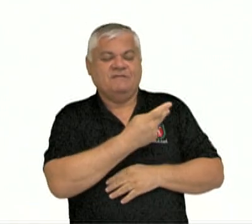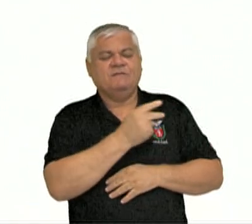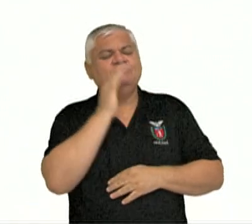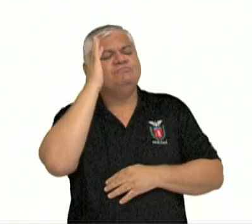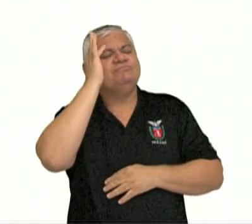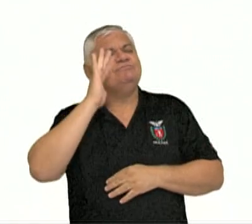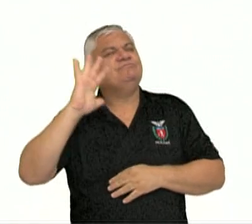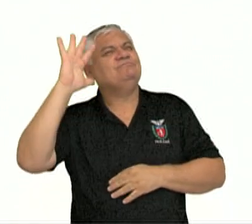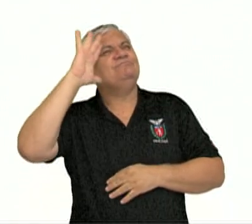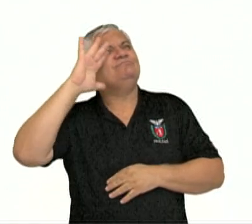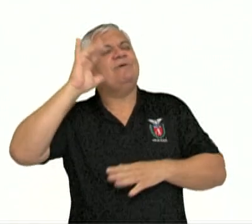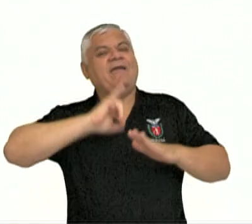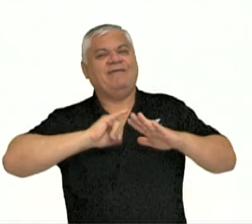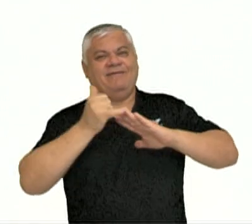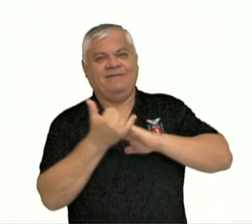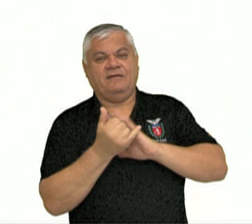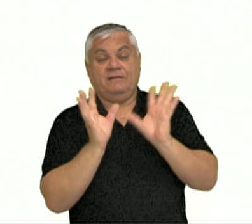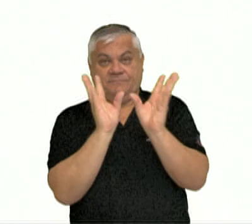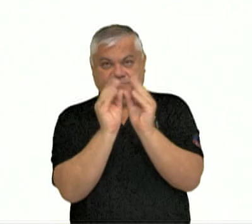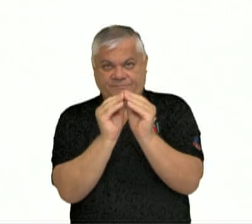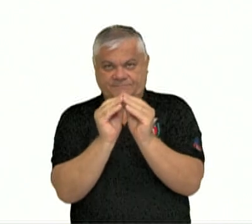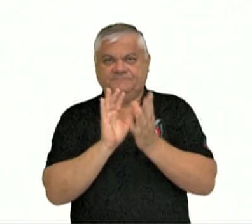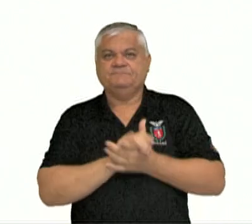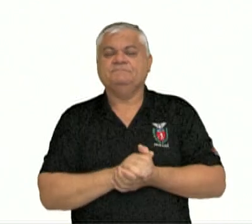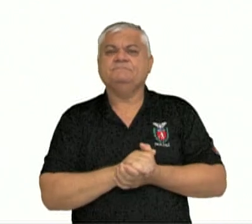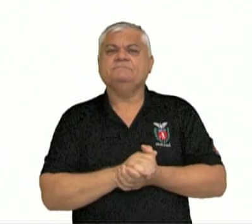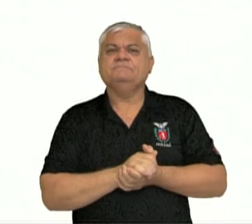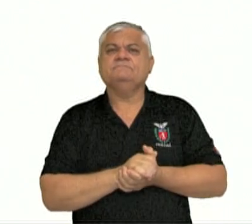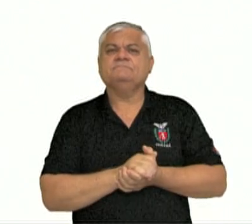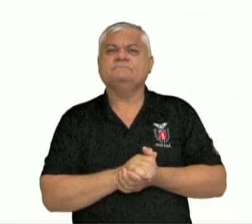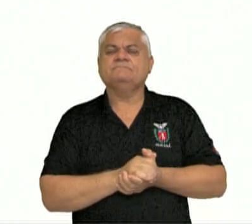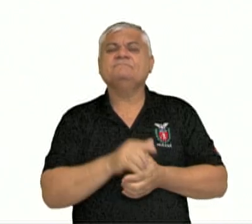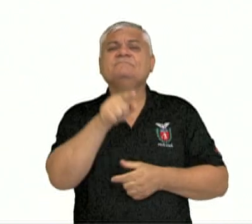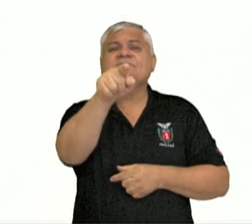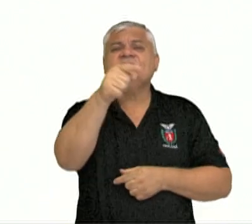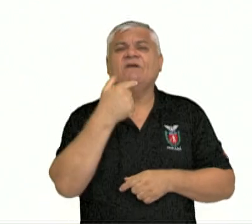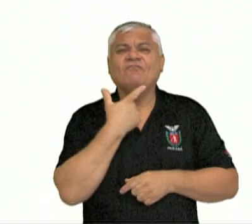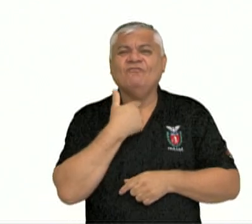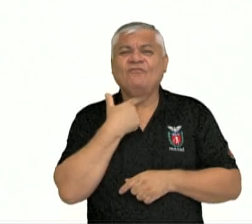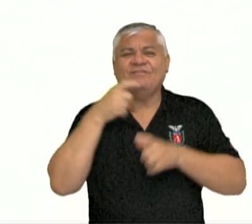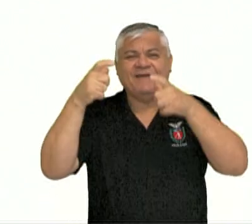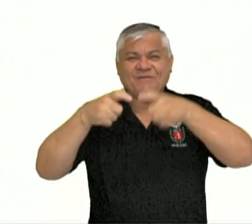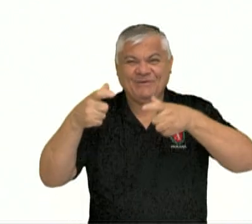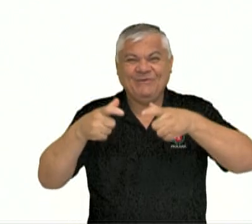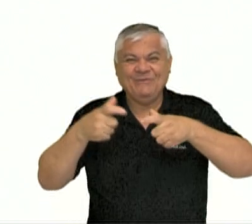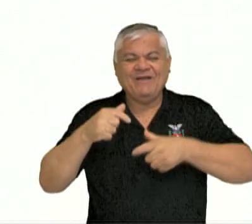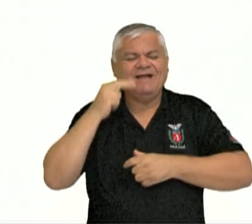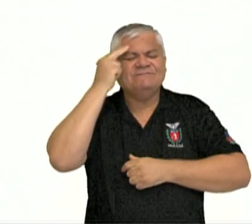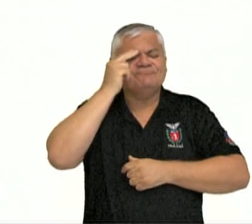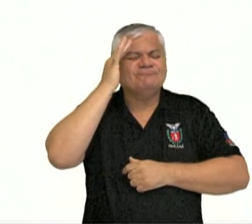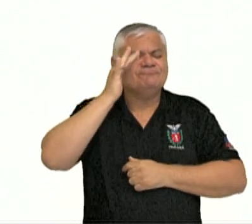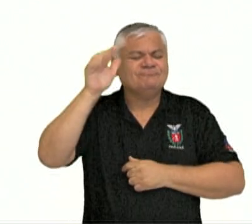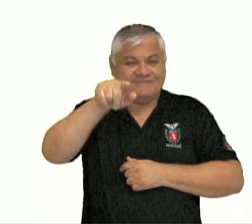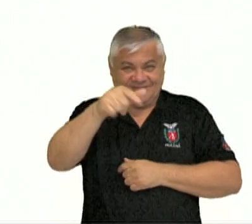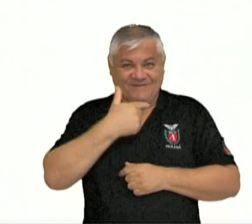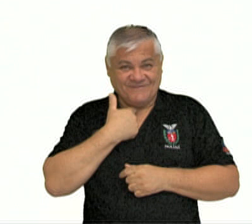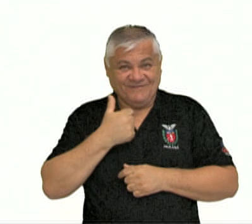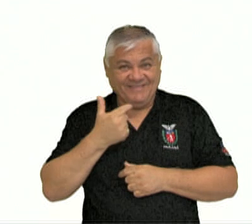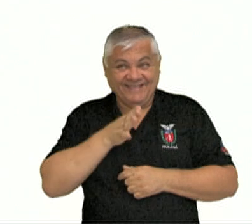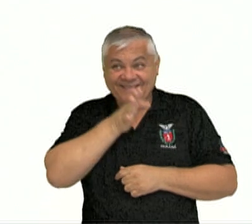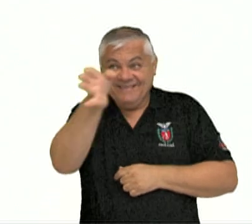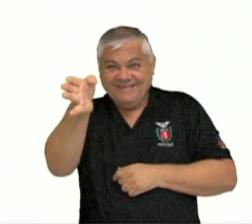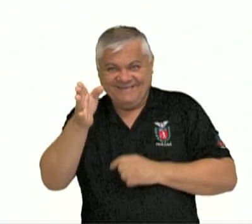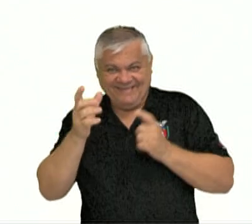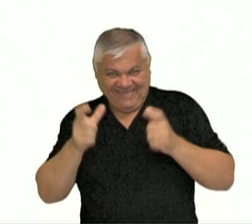ilha. Vocês também têm um local que vocês gostariam muito de visitar? Talvez vocês sonhem muito com esse